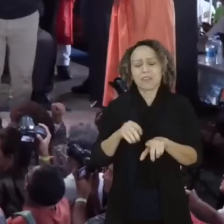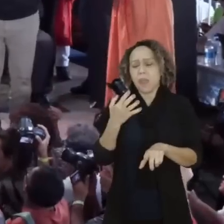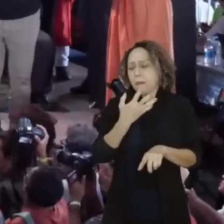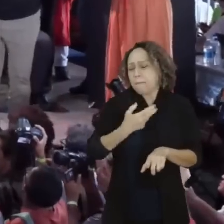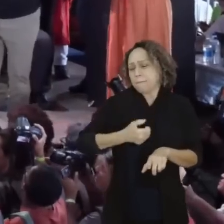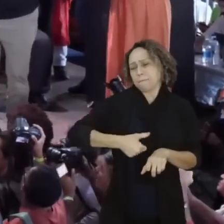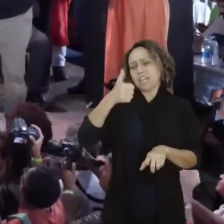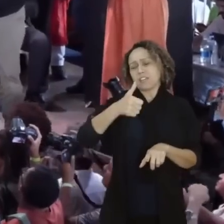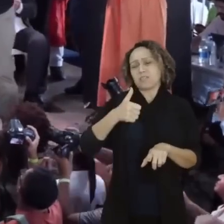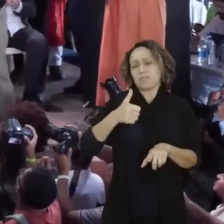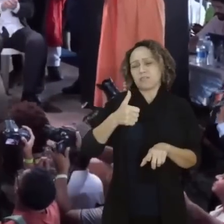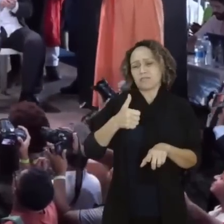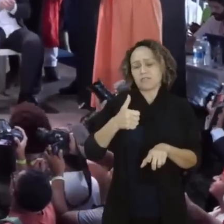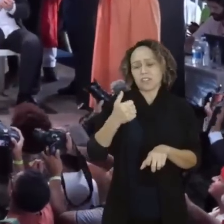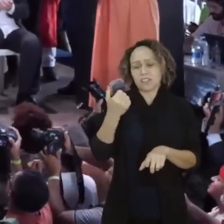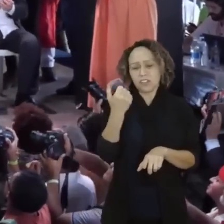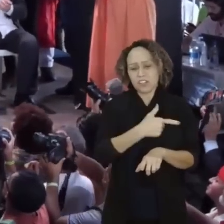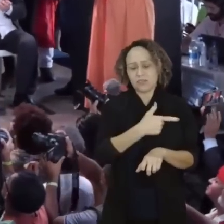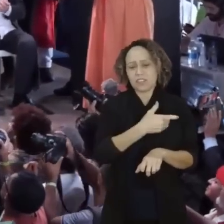Eles